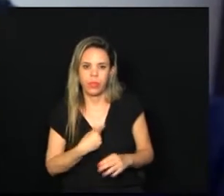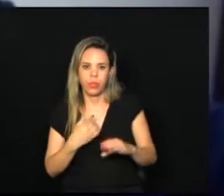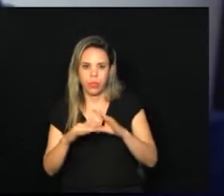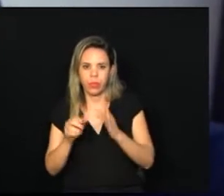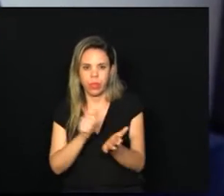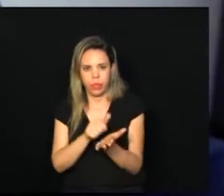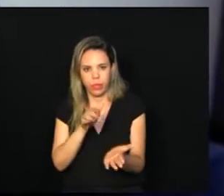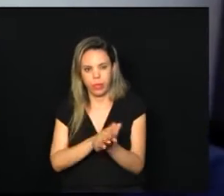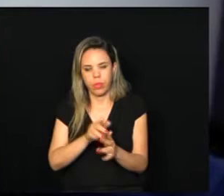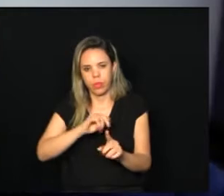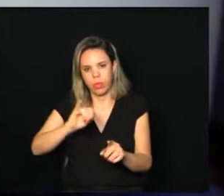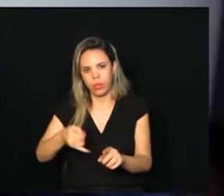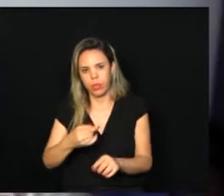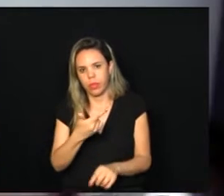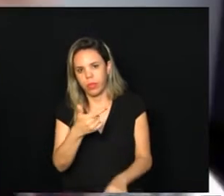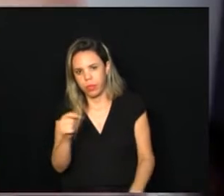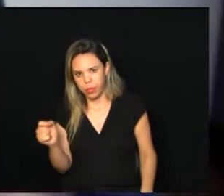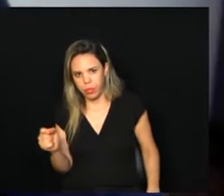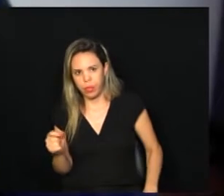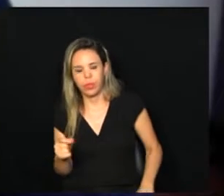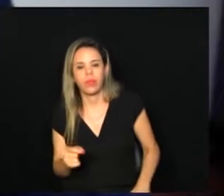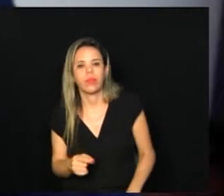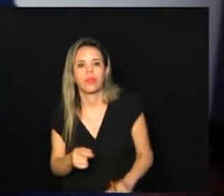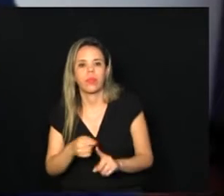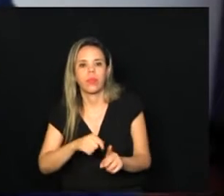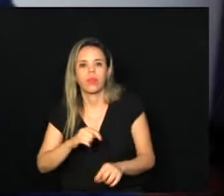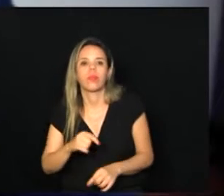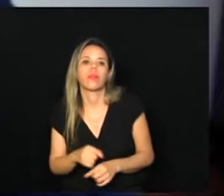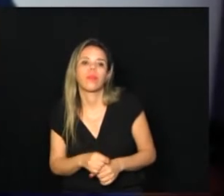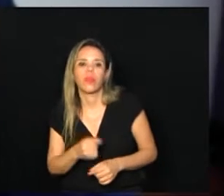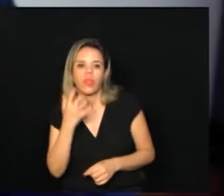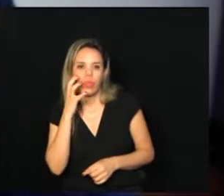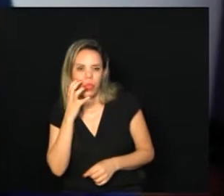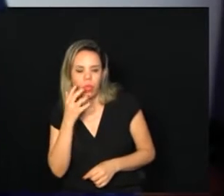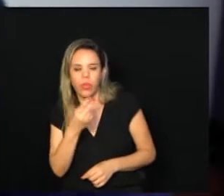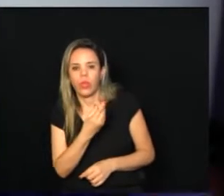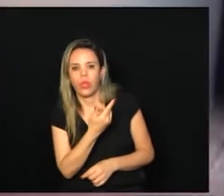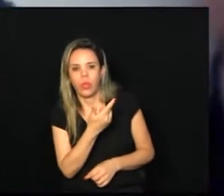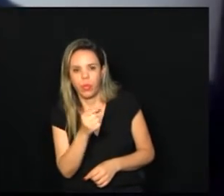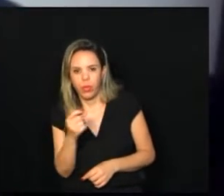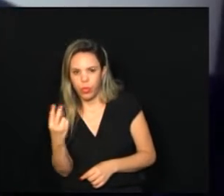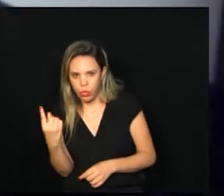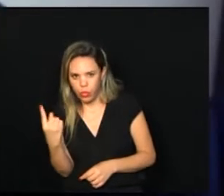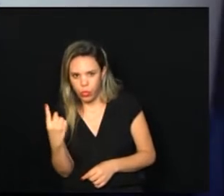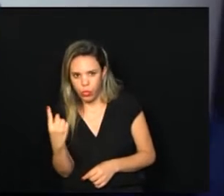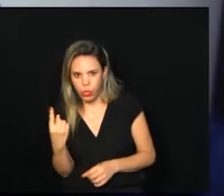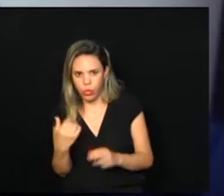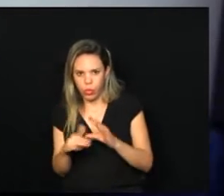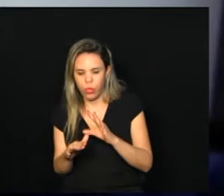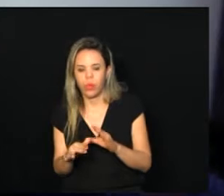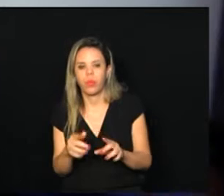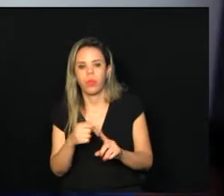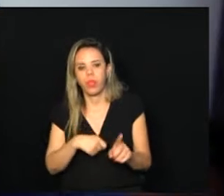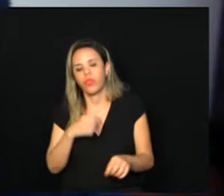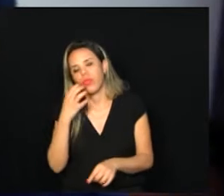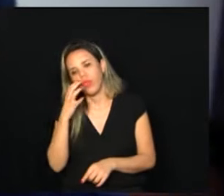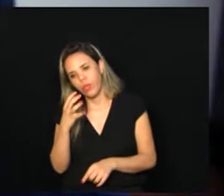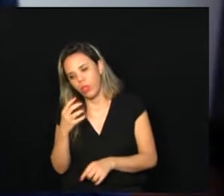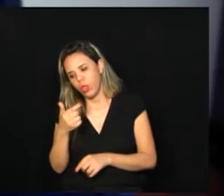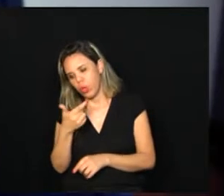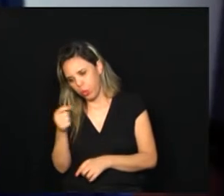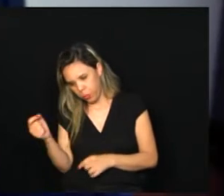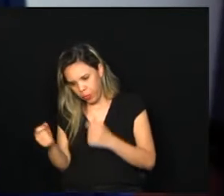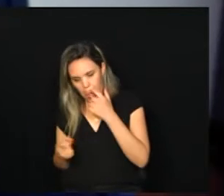as multas de janeiro de 2020. Em fevereiro de 2021, nós enviamos as multas de fevereiro de